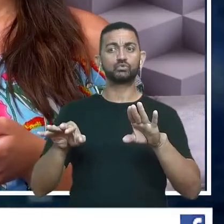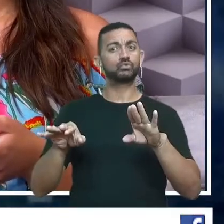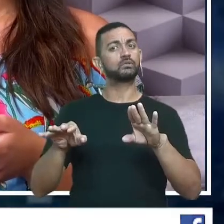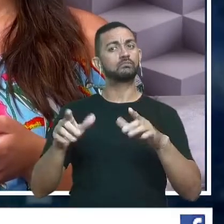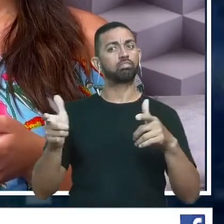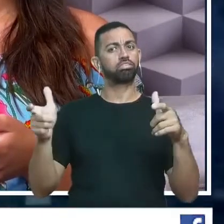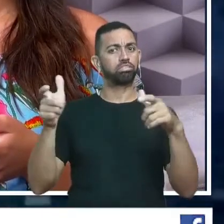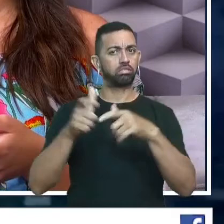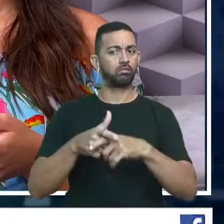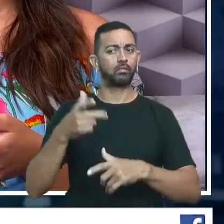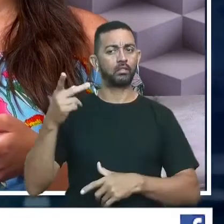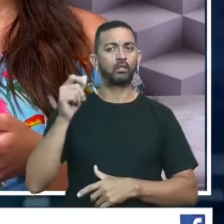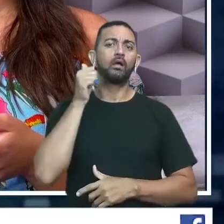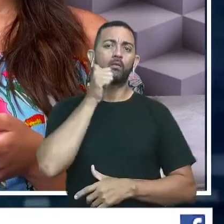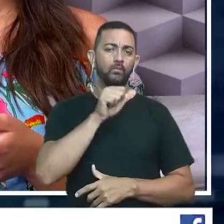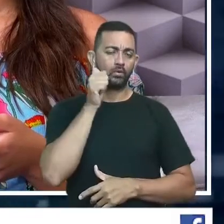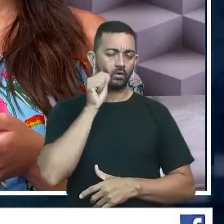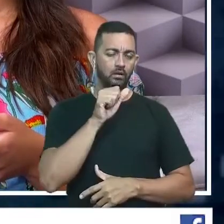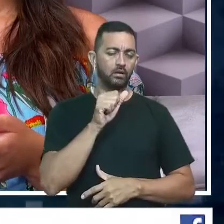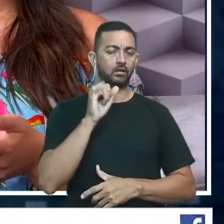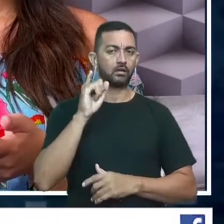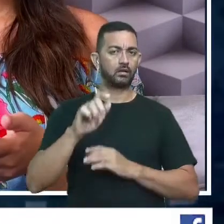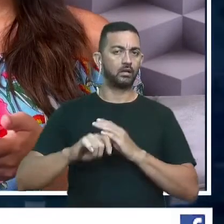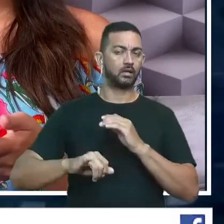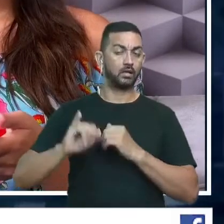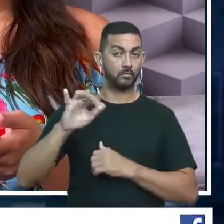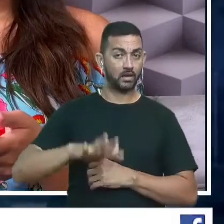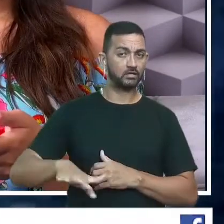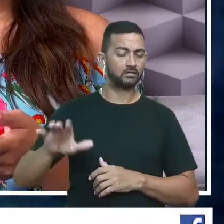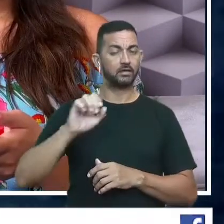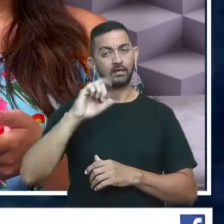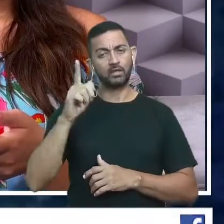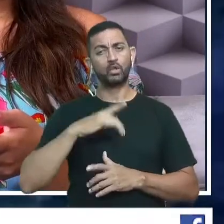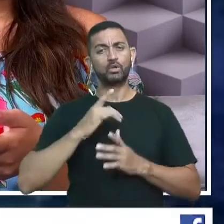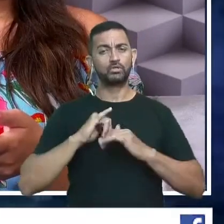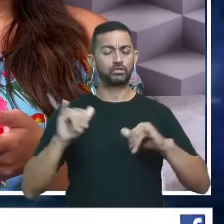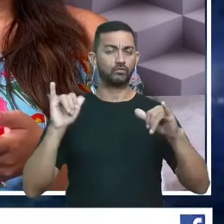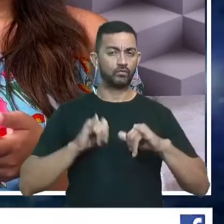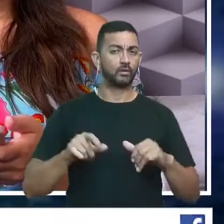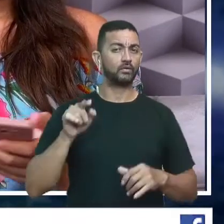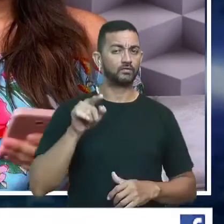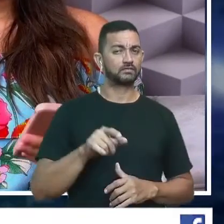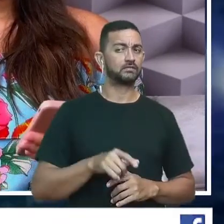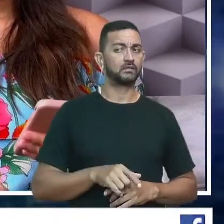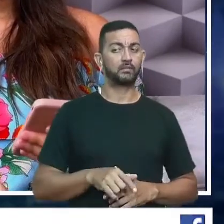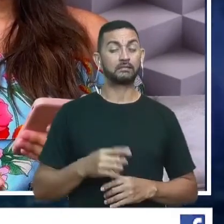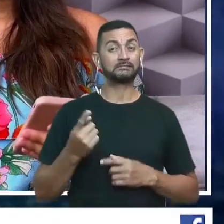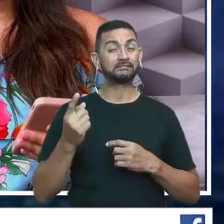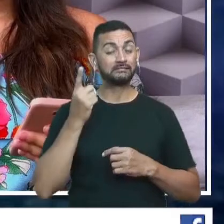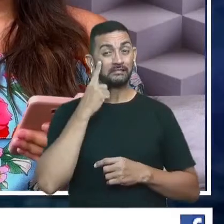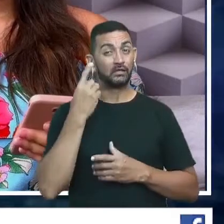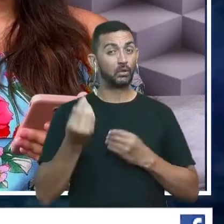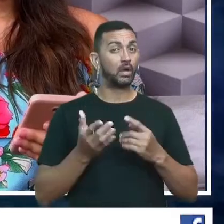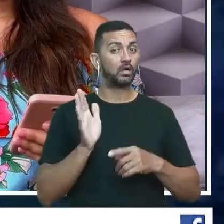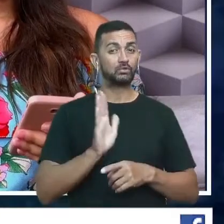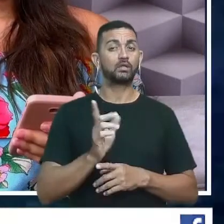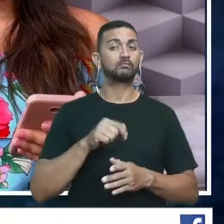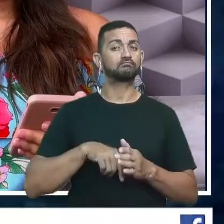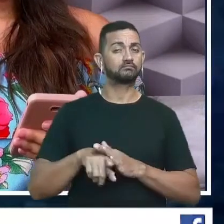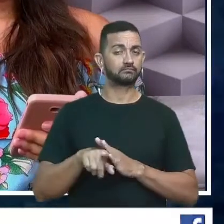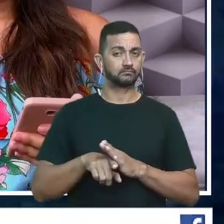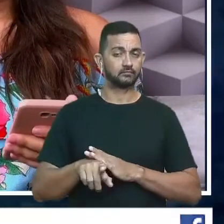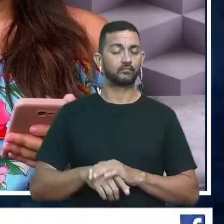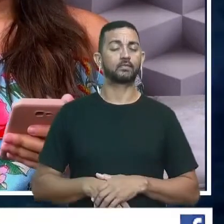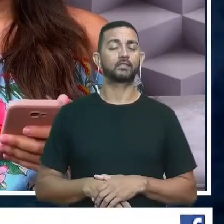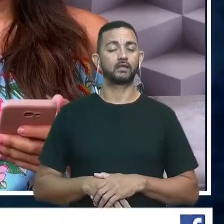prejuízo possa pelo menos diminuir pressa lojista que nos mandado imagens e para a gente está divulgando aqui para você para tentar ajudar